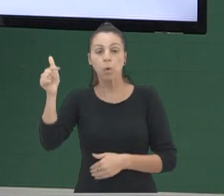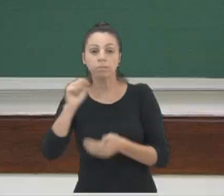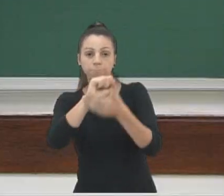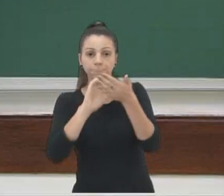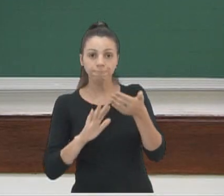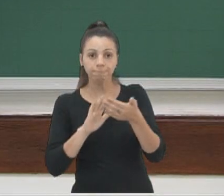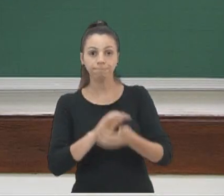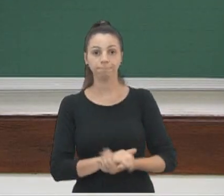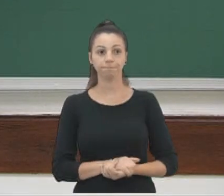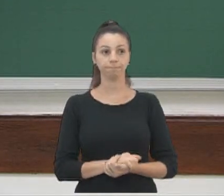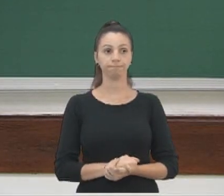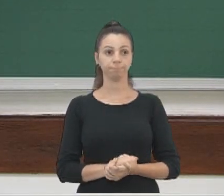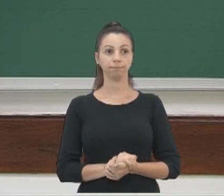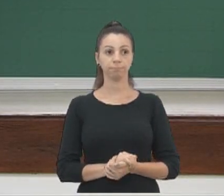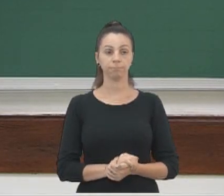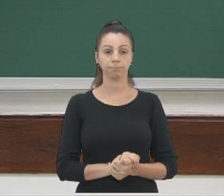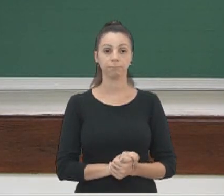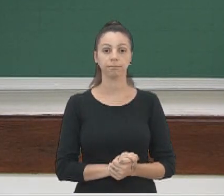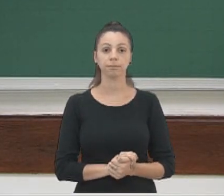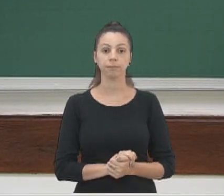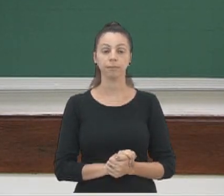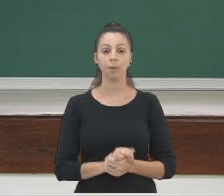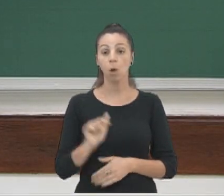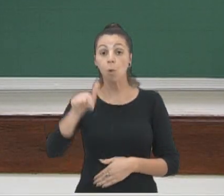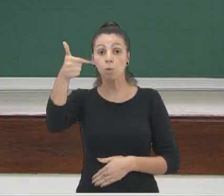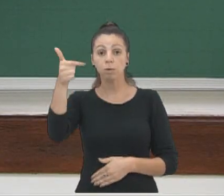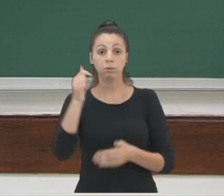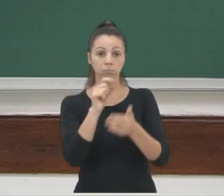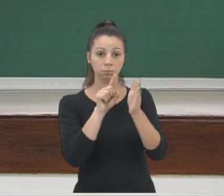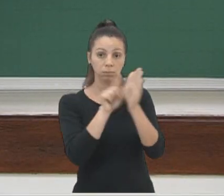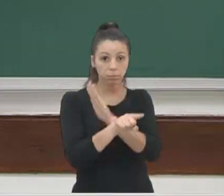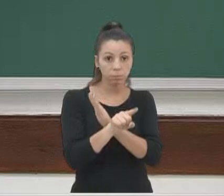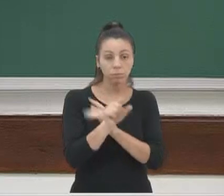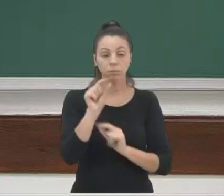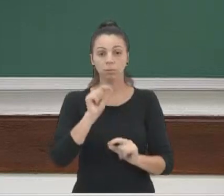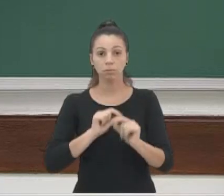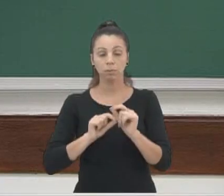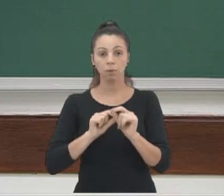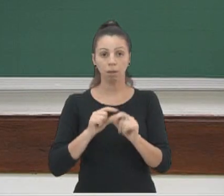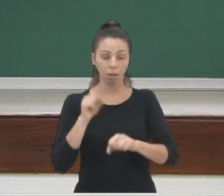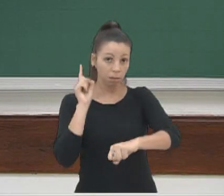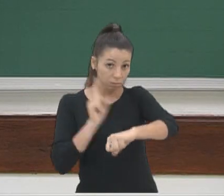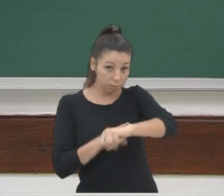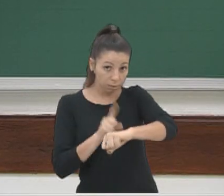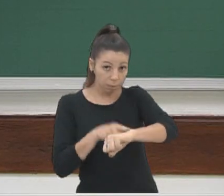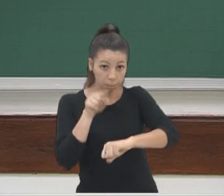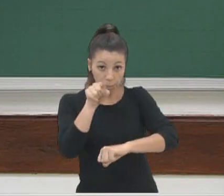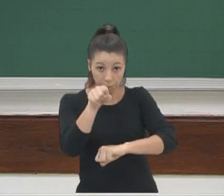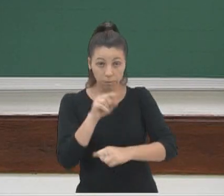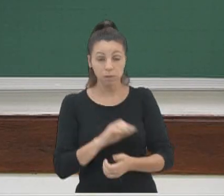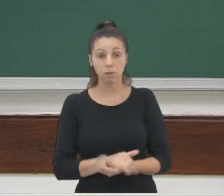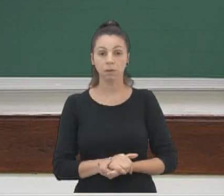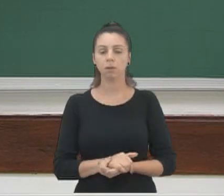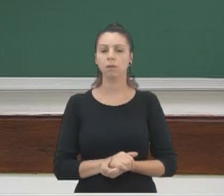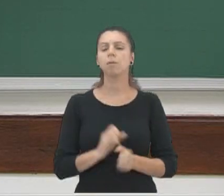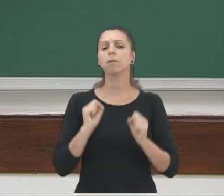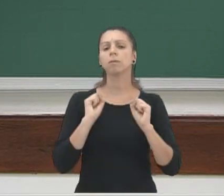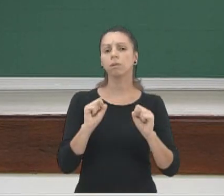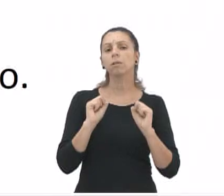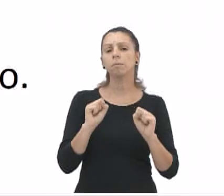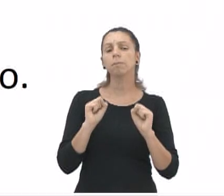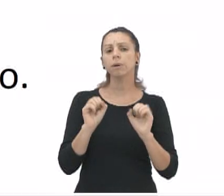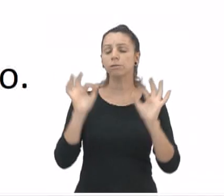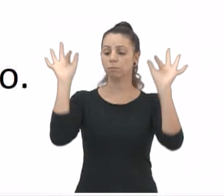atividade. A próxima atividade é um quiz. Eu vou dar uns segundos para você. O que pode ser considerado